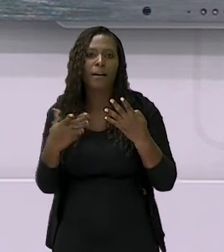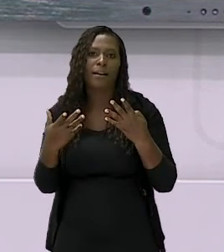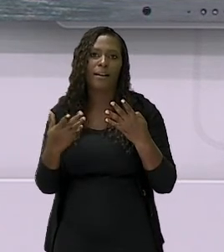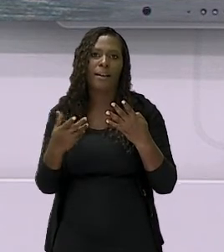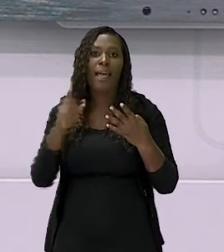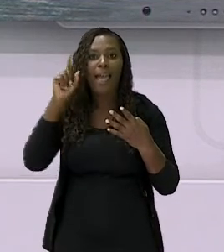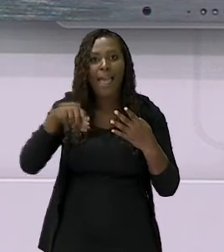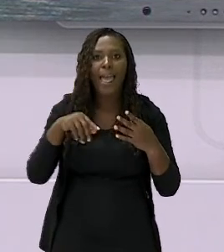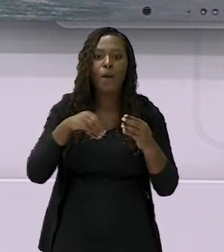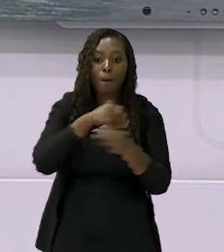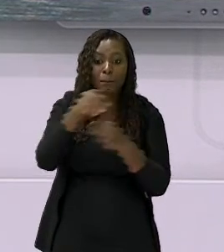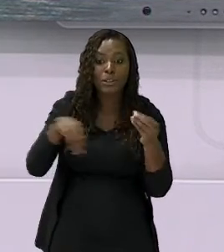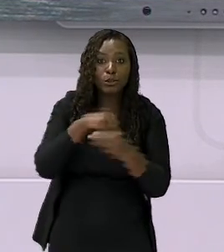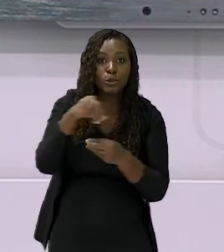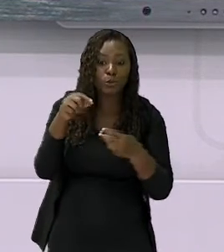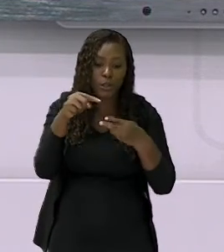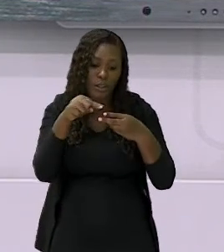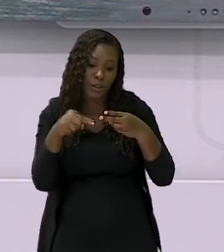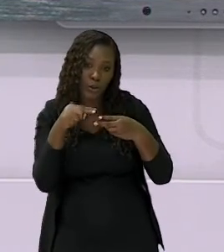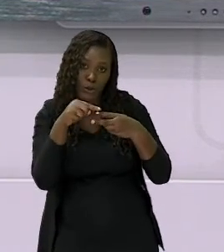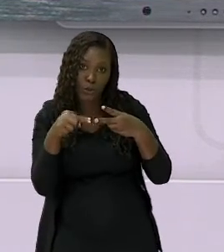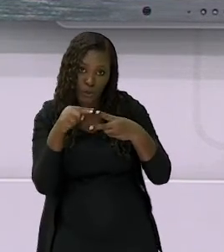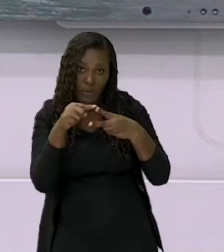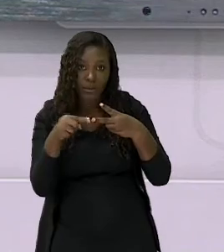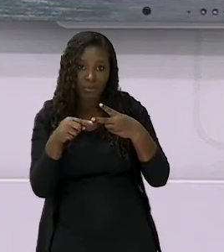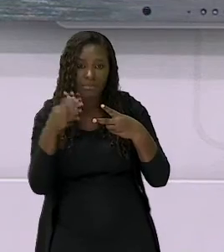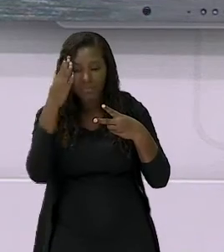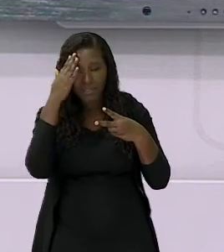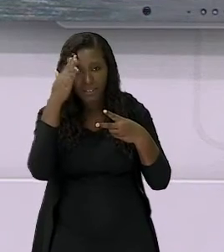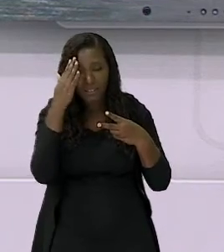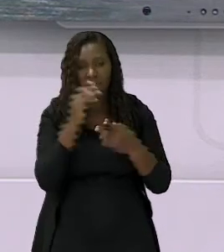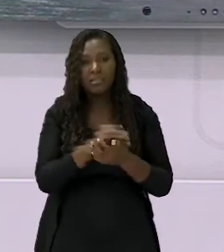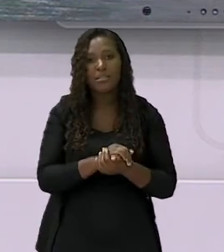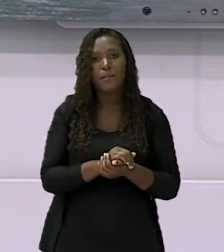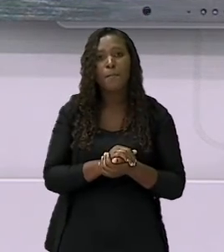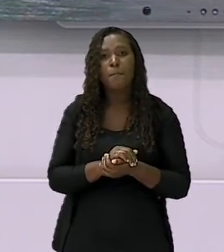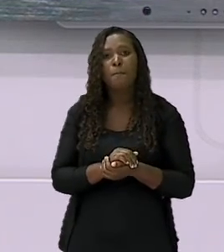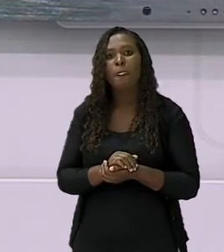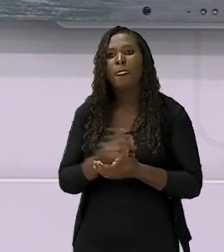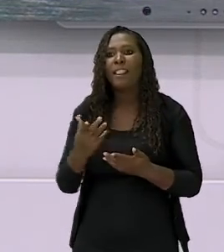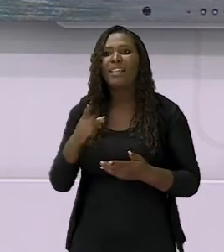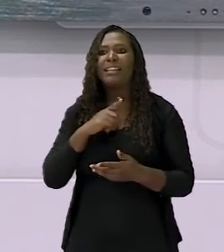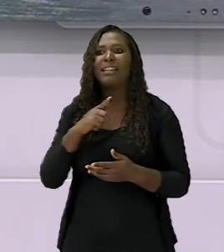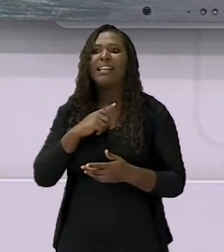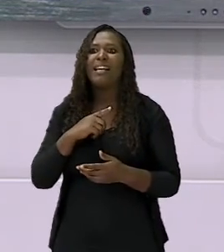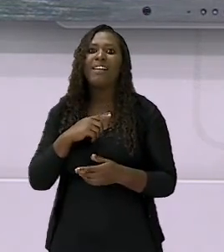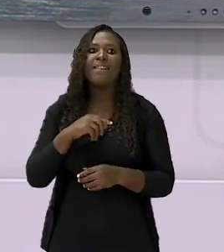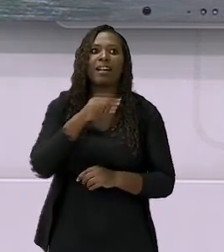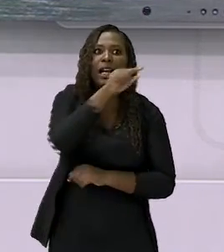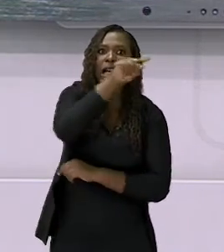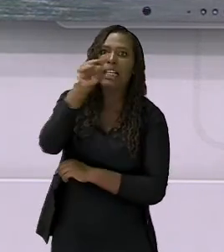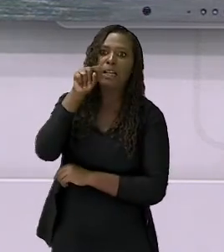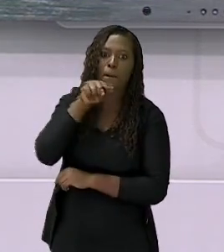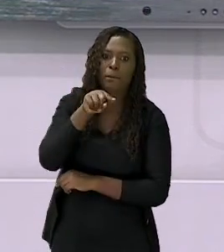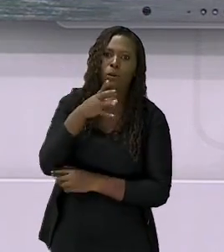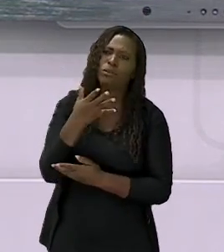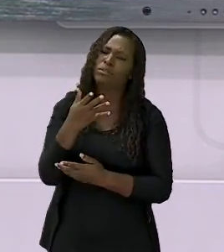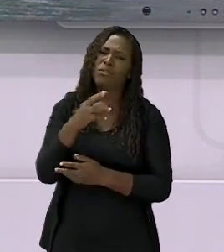linhas retas, né, usadas para poder fazer a composição dessas figuras.